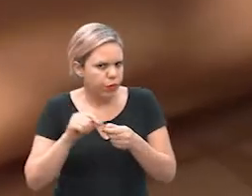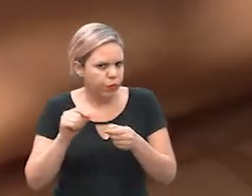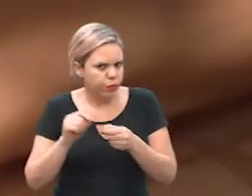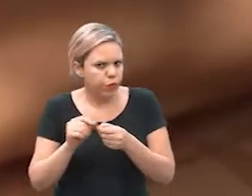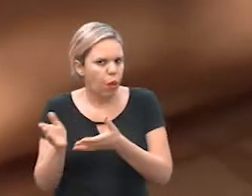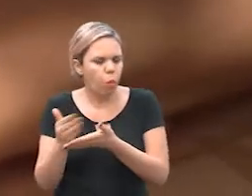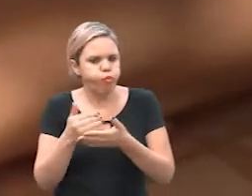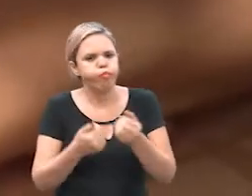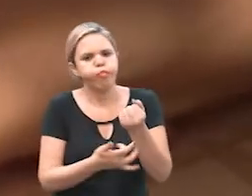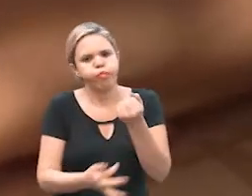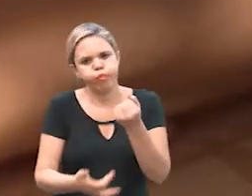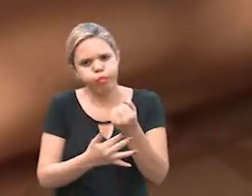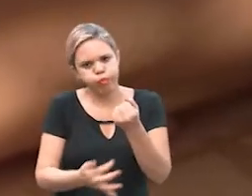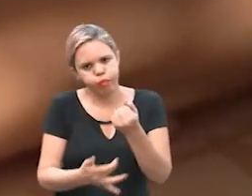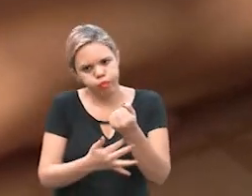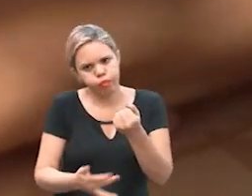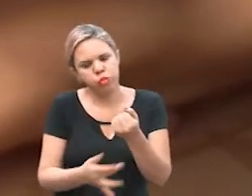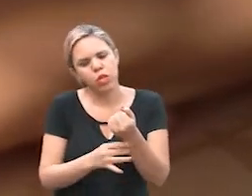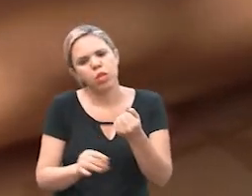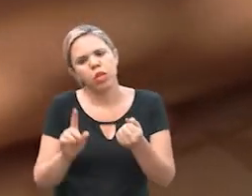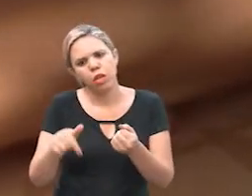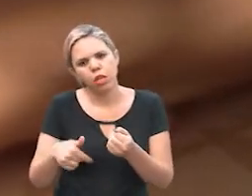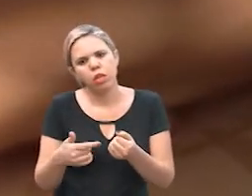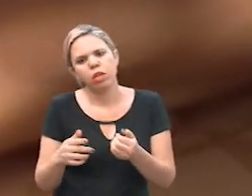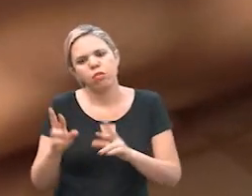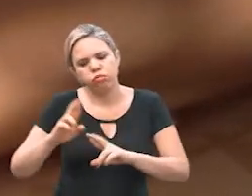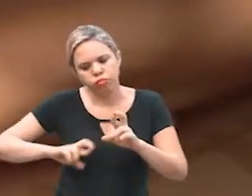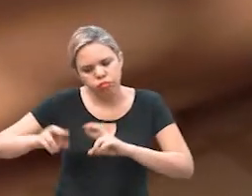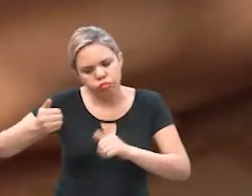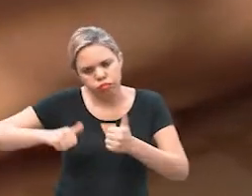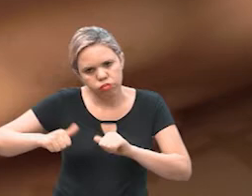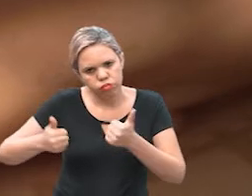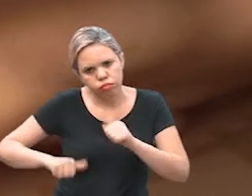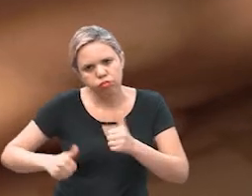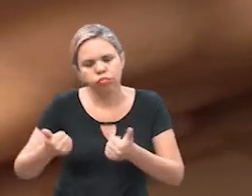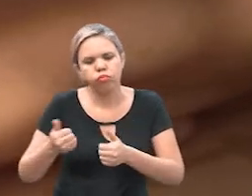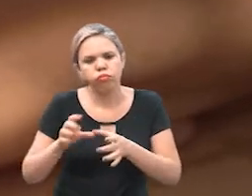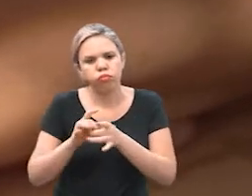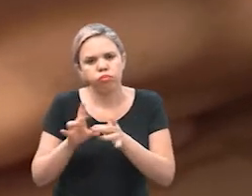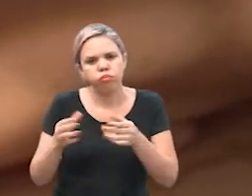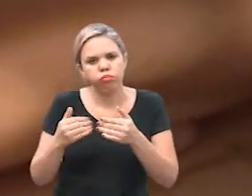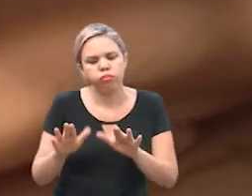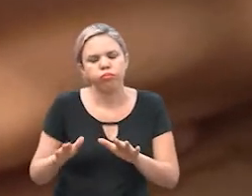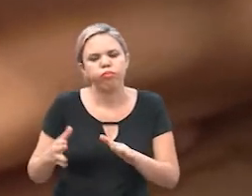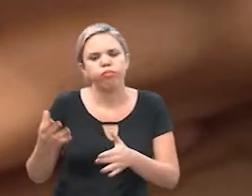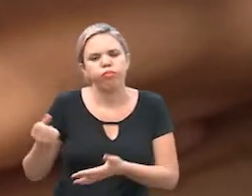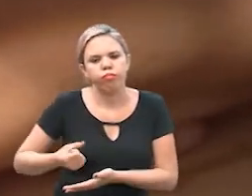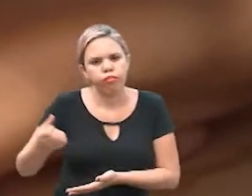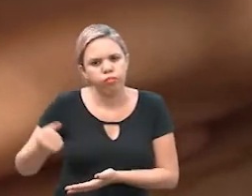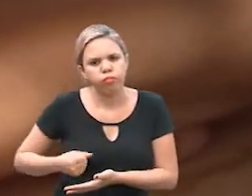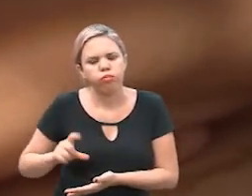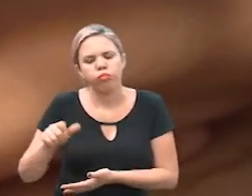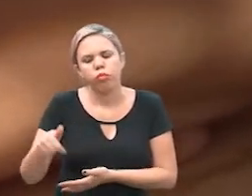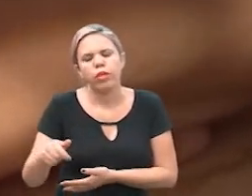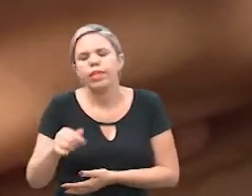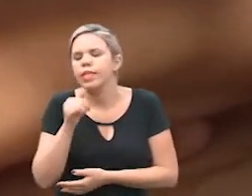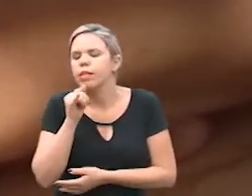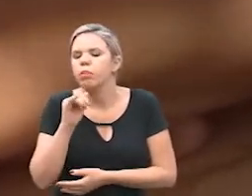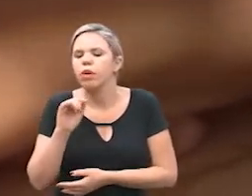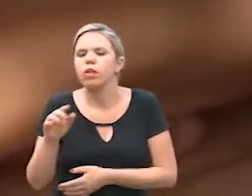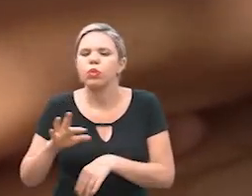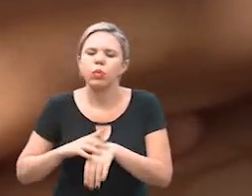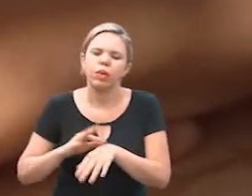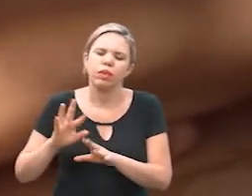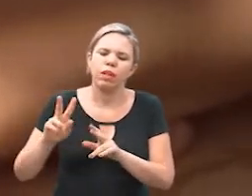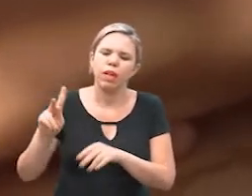uma coleta de exames de sangue, que são sorologias, né? Para a gente estar liberando esse leite, que é hepatite B, hepatite